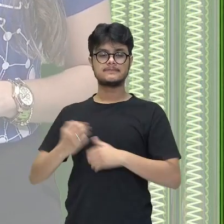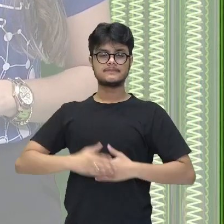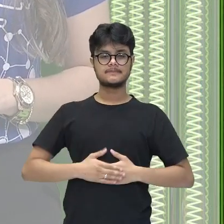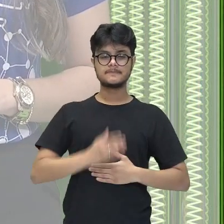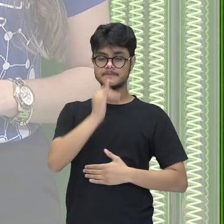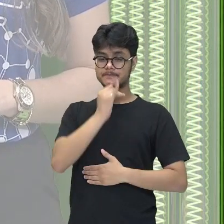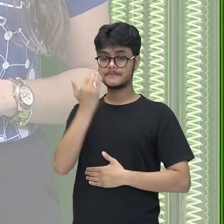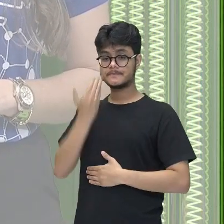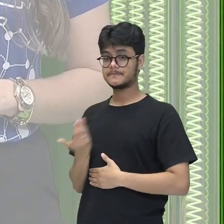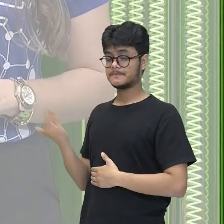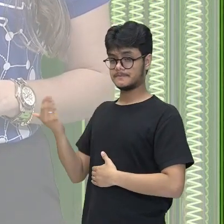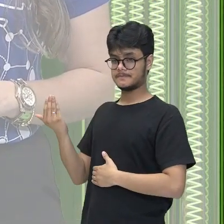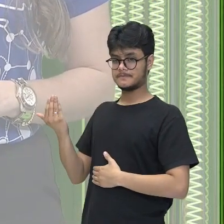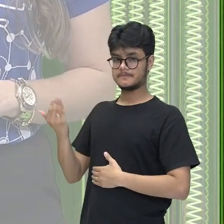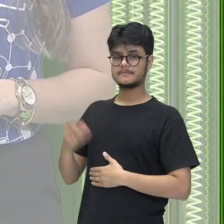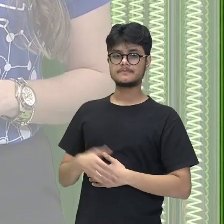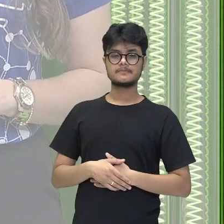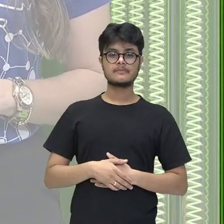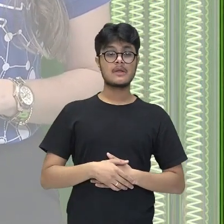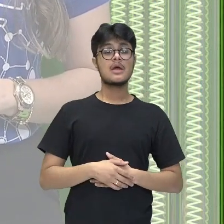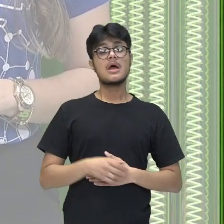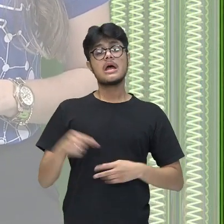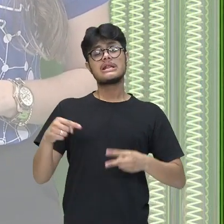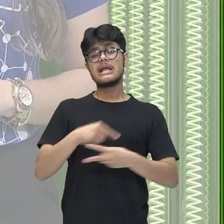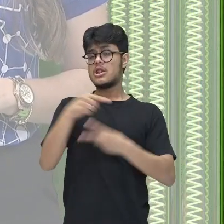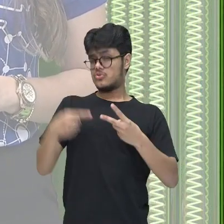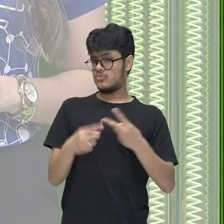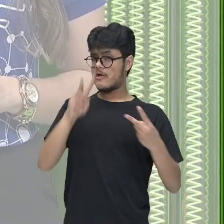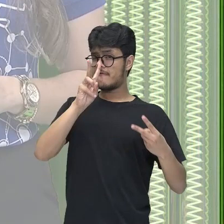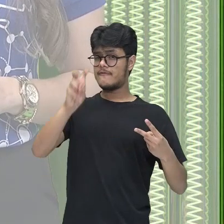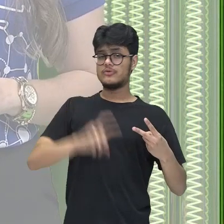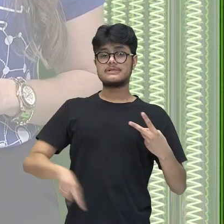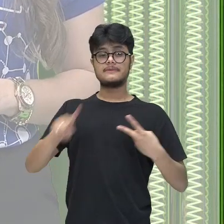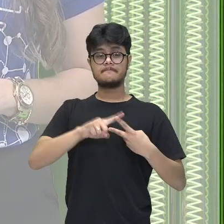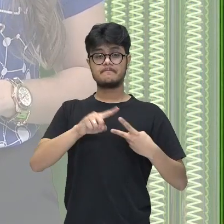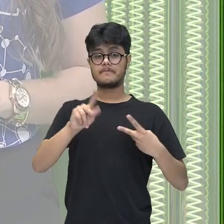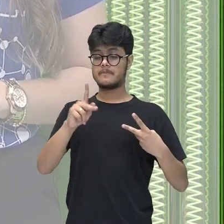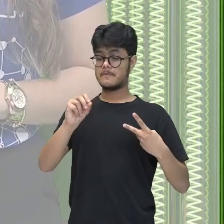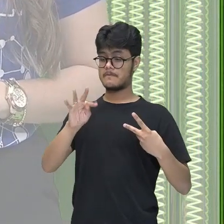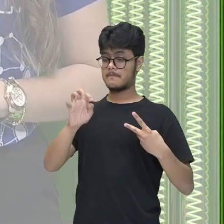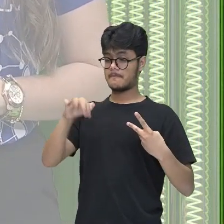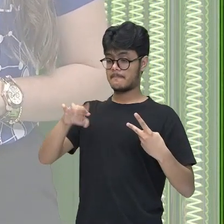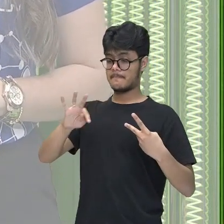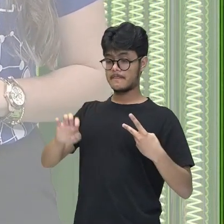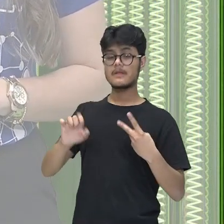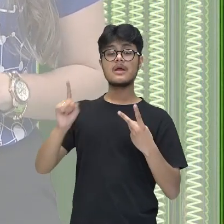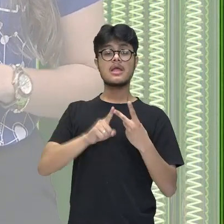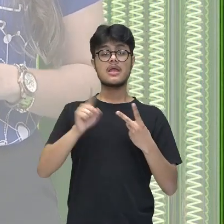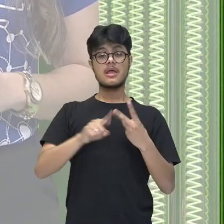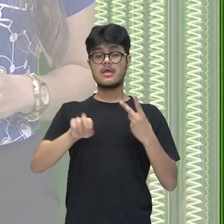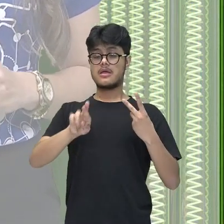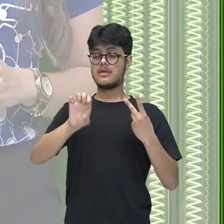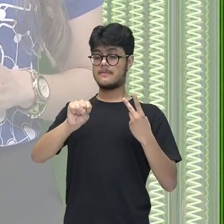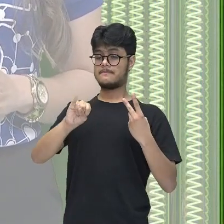bem a força resistente aqui. Lá do outro lado, nós temos a força potente.